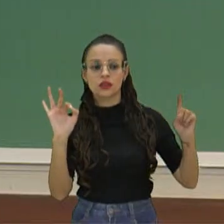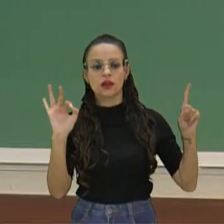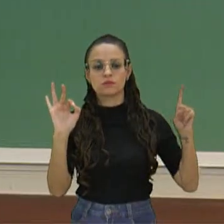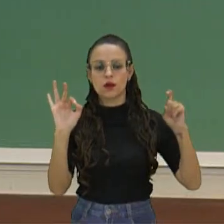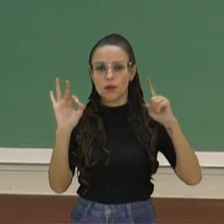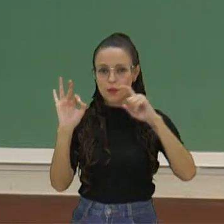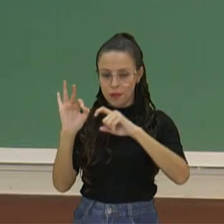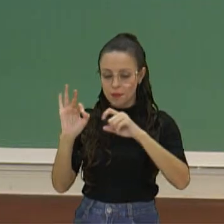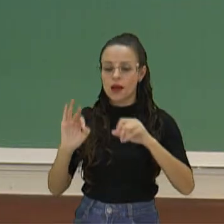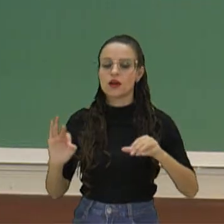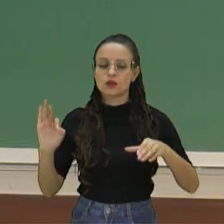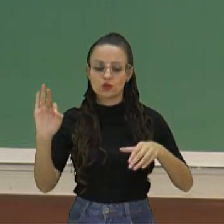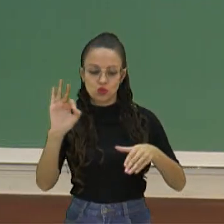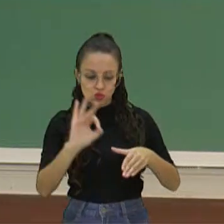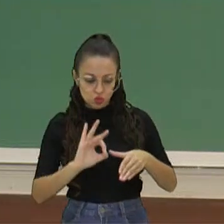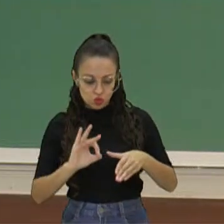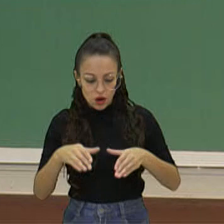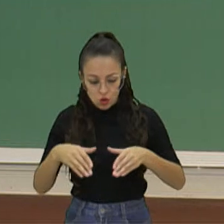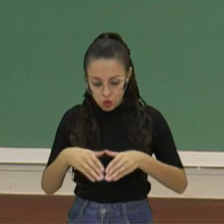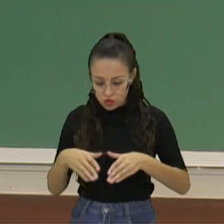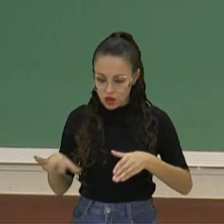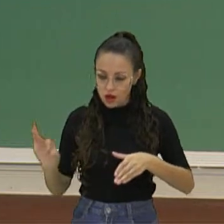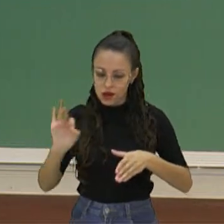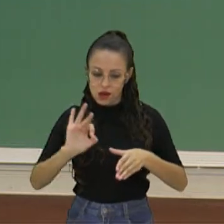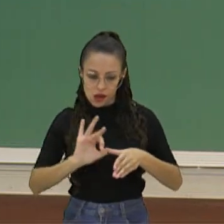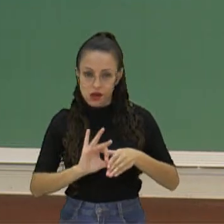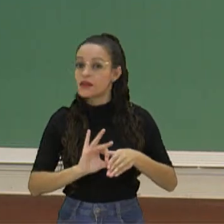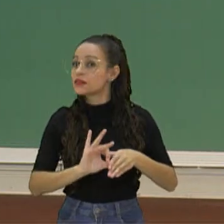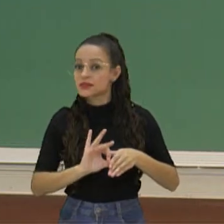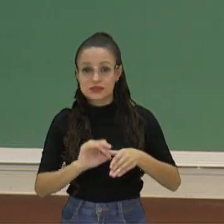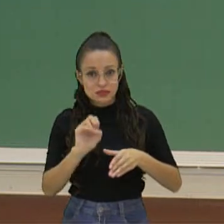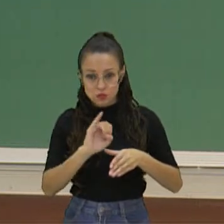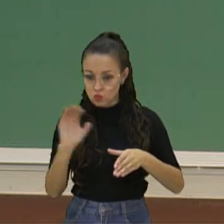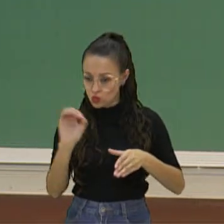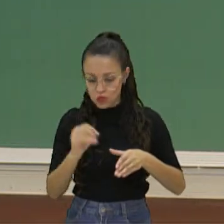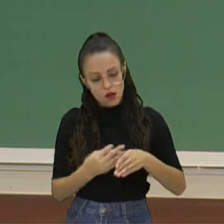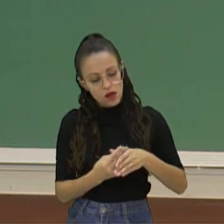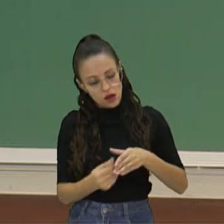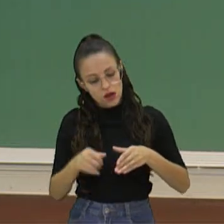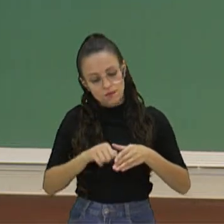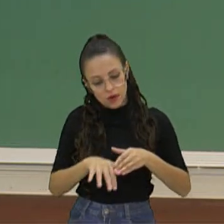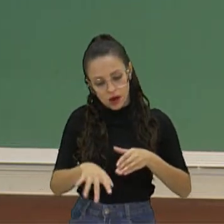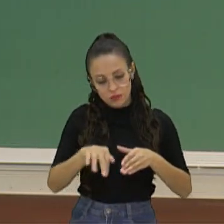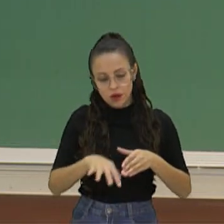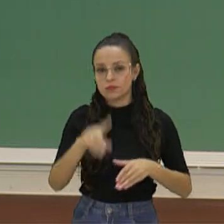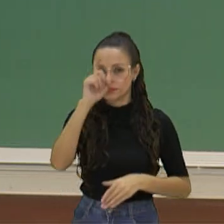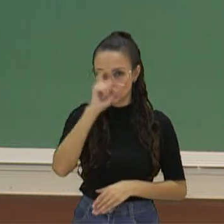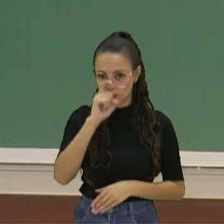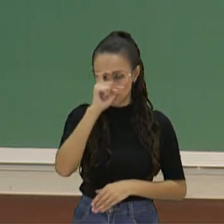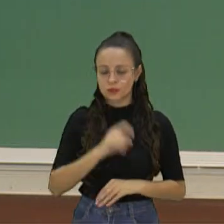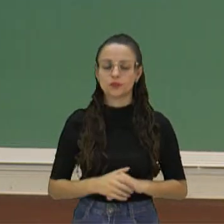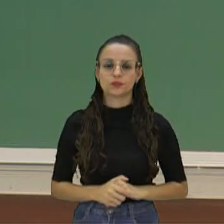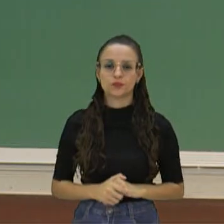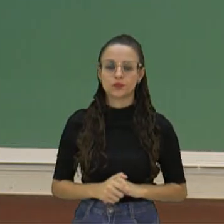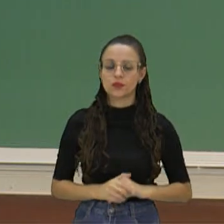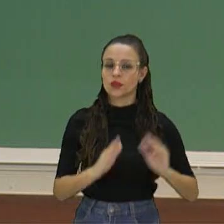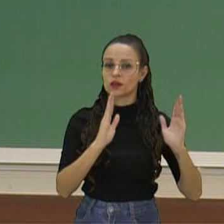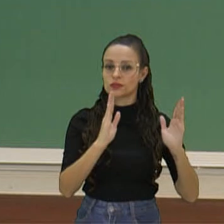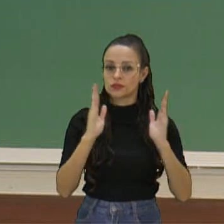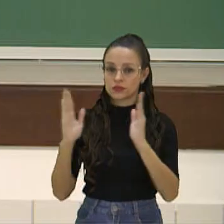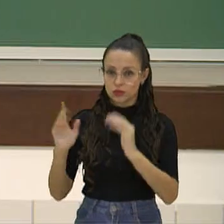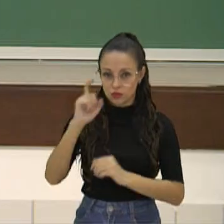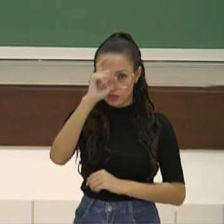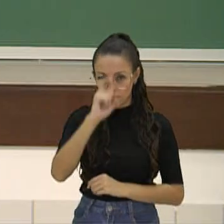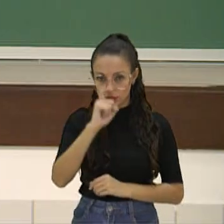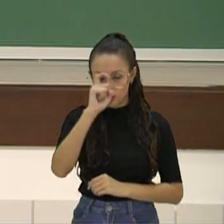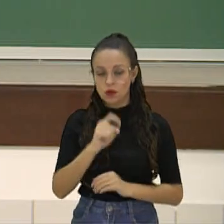ser implantado no útero. Caso não seja, é liberado junto com a menstruação. Muito bem. O ciclo menstrual